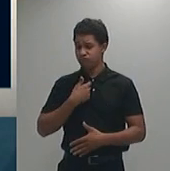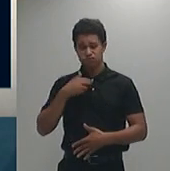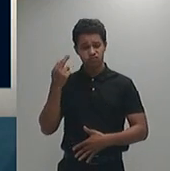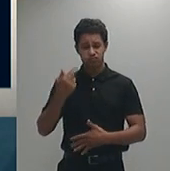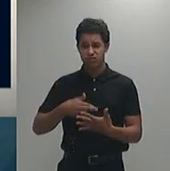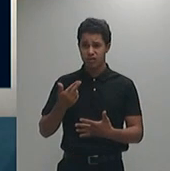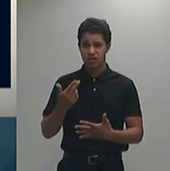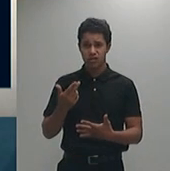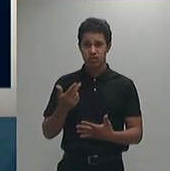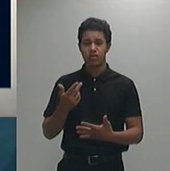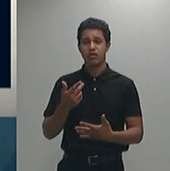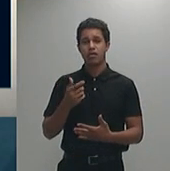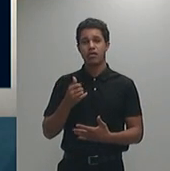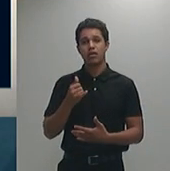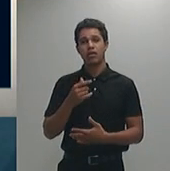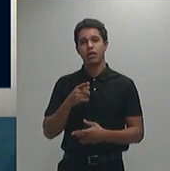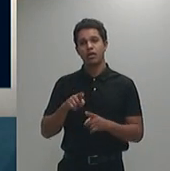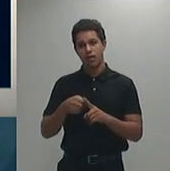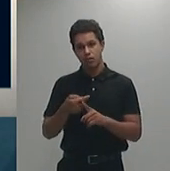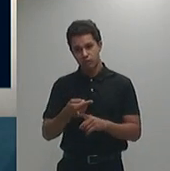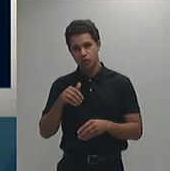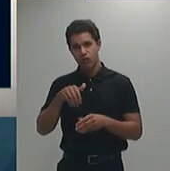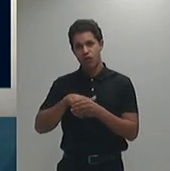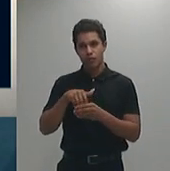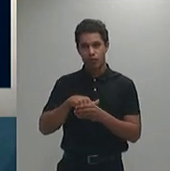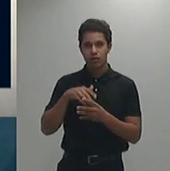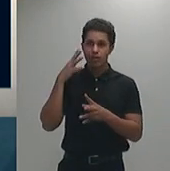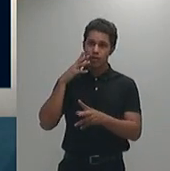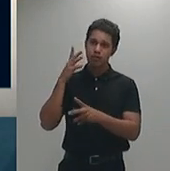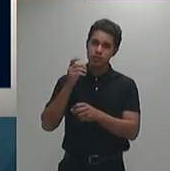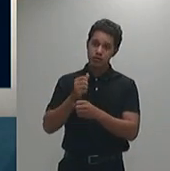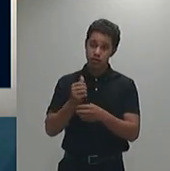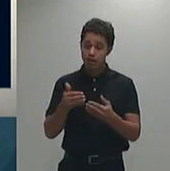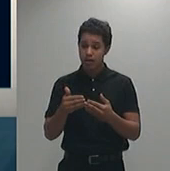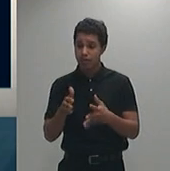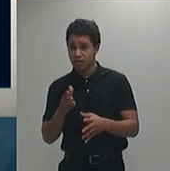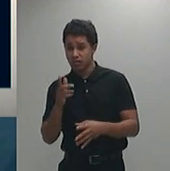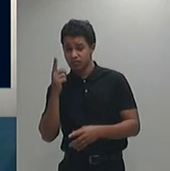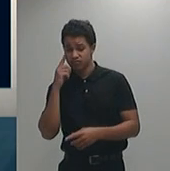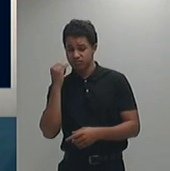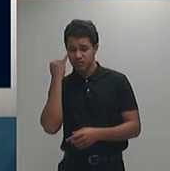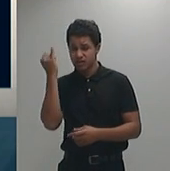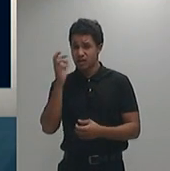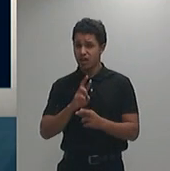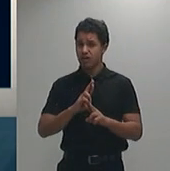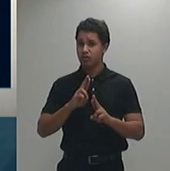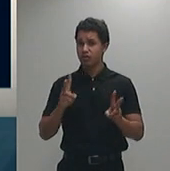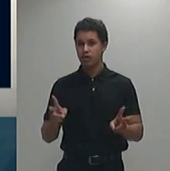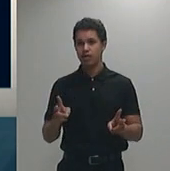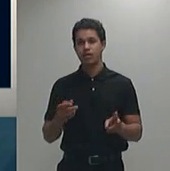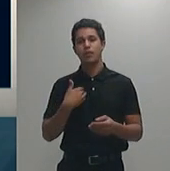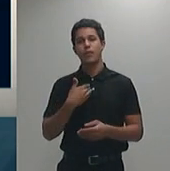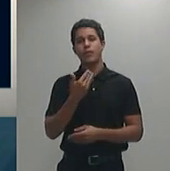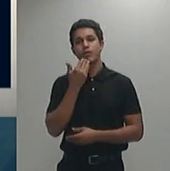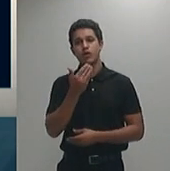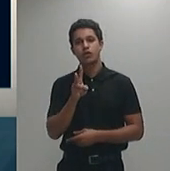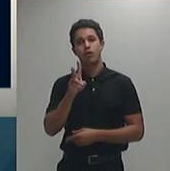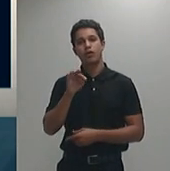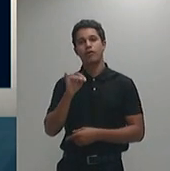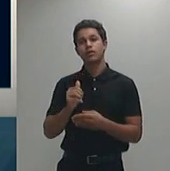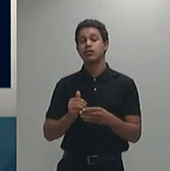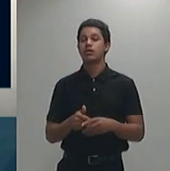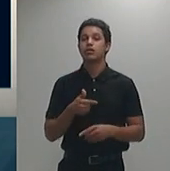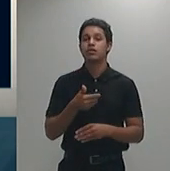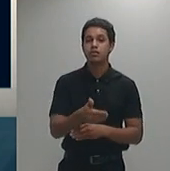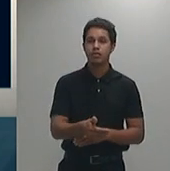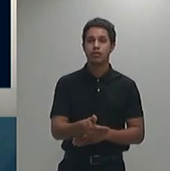rescisória e o voto do Senhor Ministro revisor a Brenda divergência em julgando-a procedente pediu Vista antecipada ministra Nancy andrighi